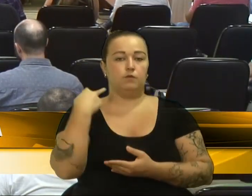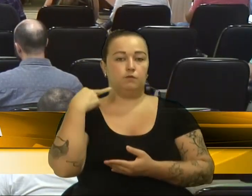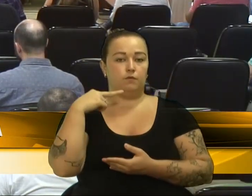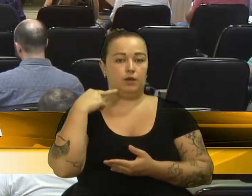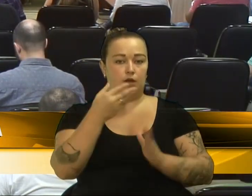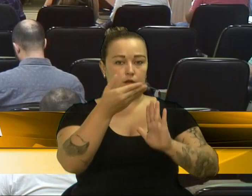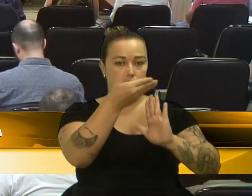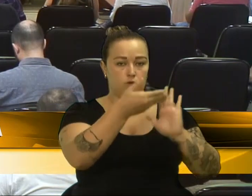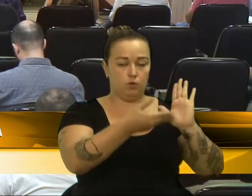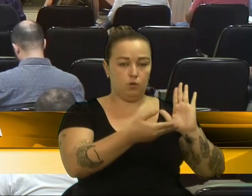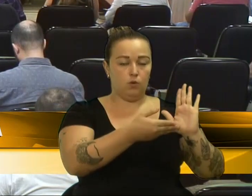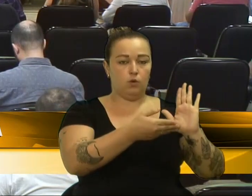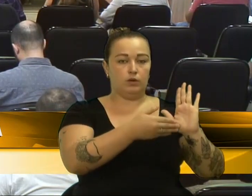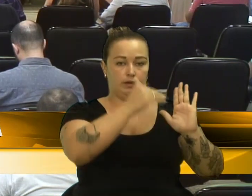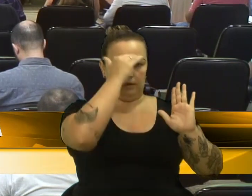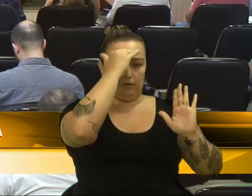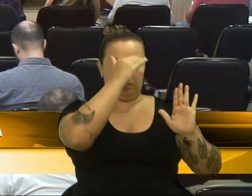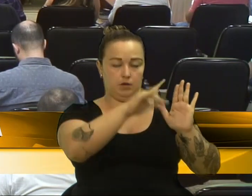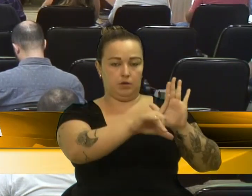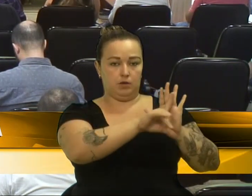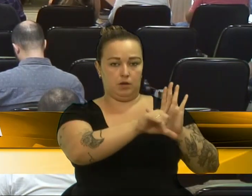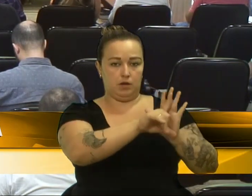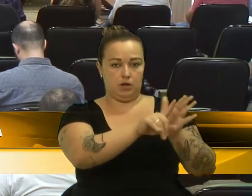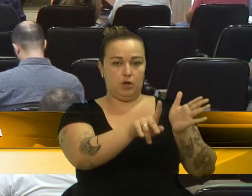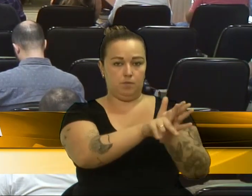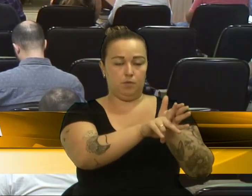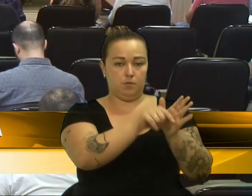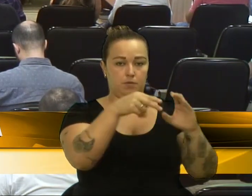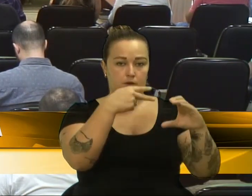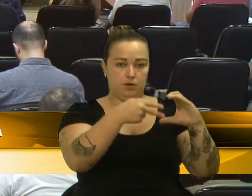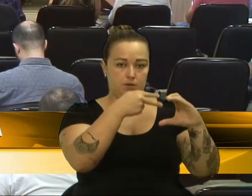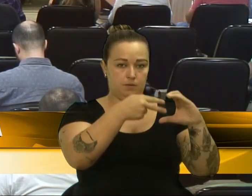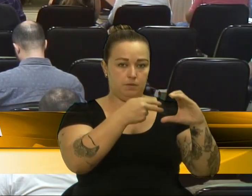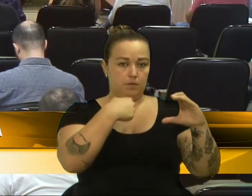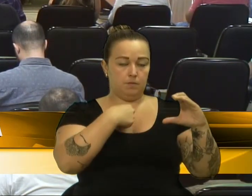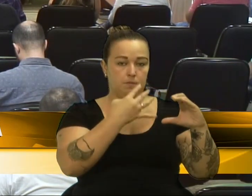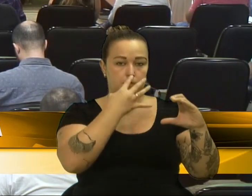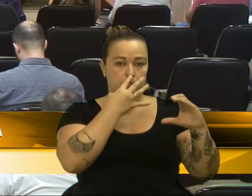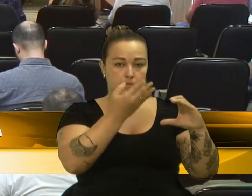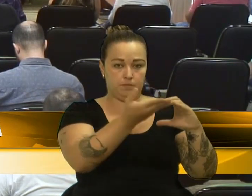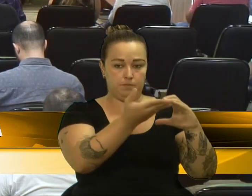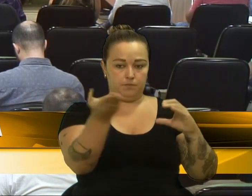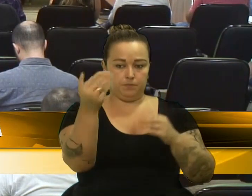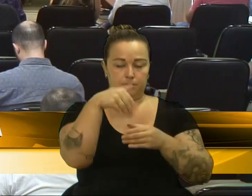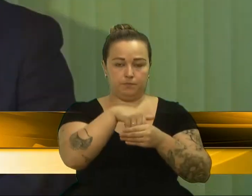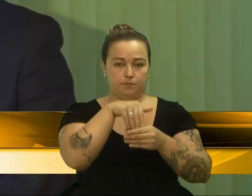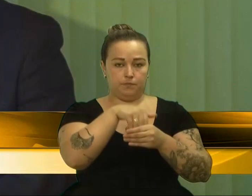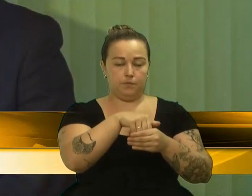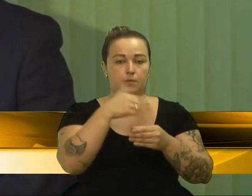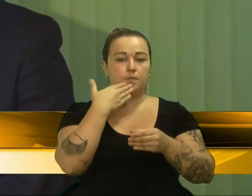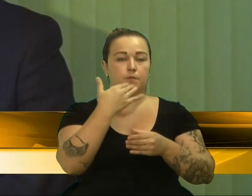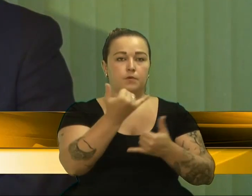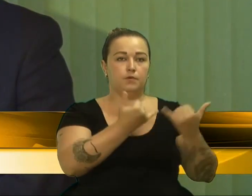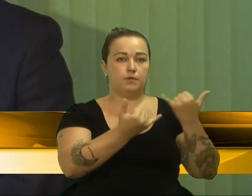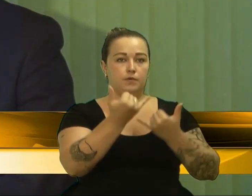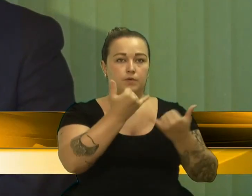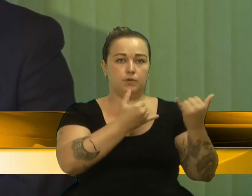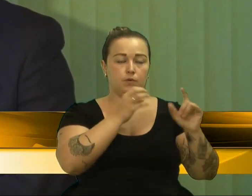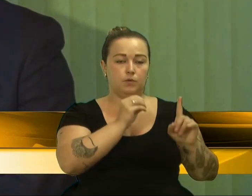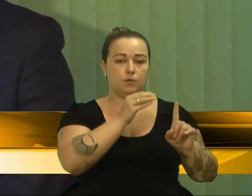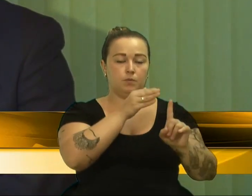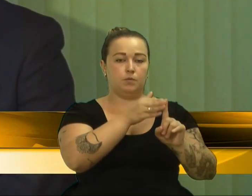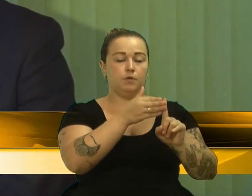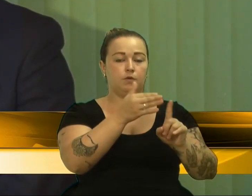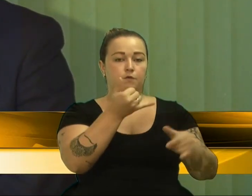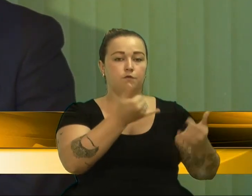no uso das atribuições que lhe confere o regimento interno dessa casa submete à apreciação dos nobres pares o presente pedido de informações. Finalidade é solicitar informações